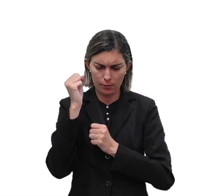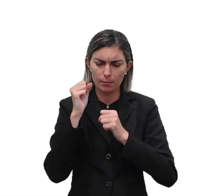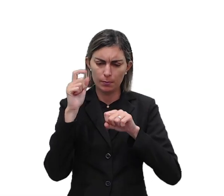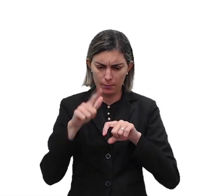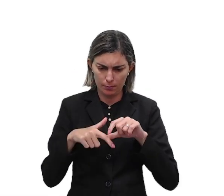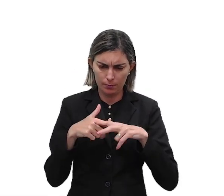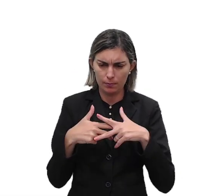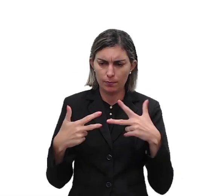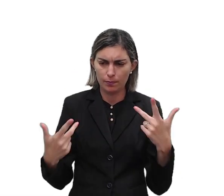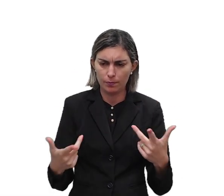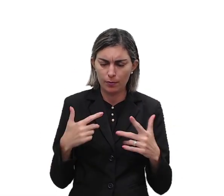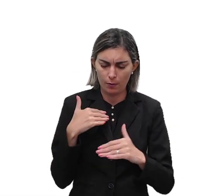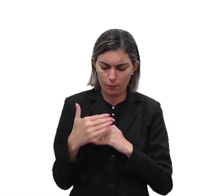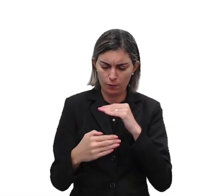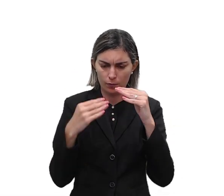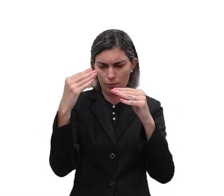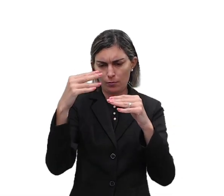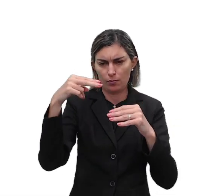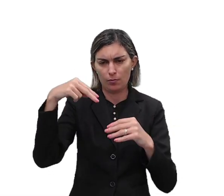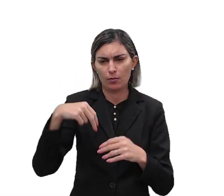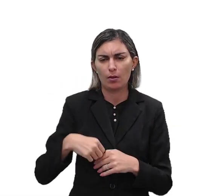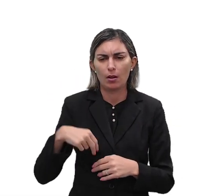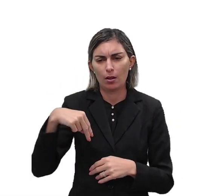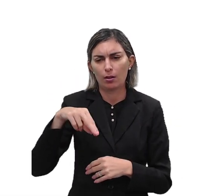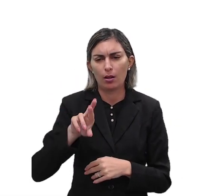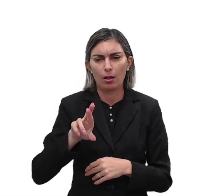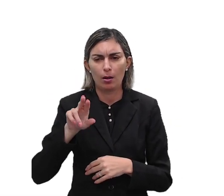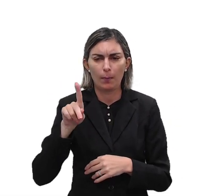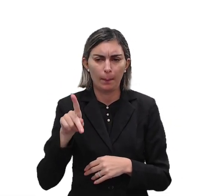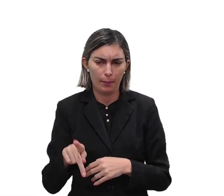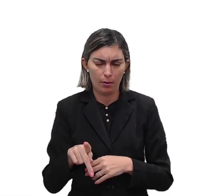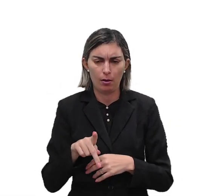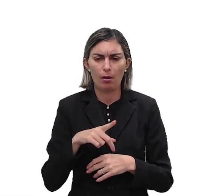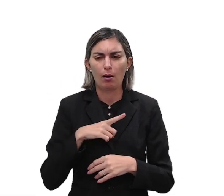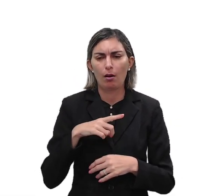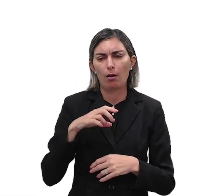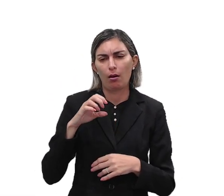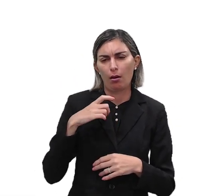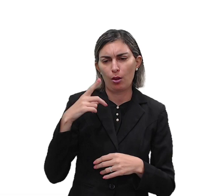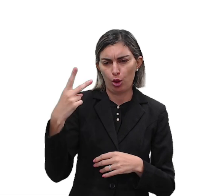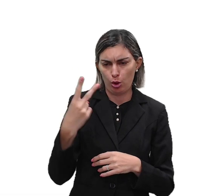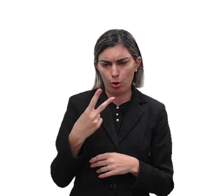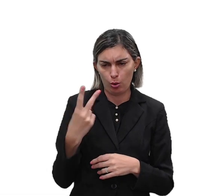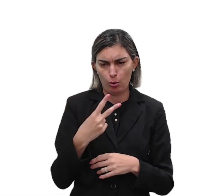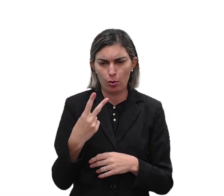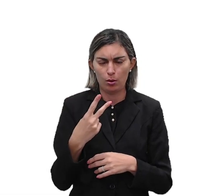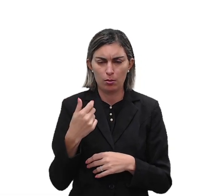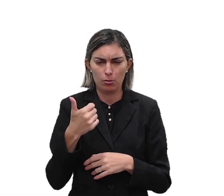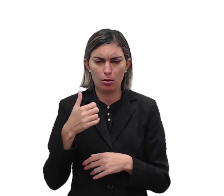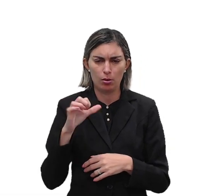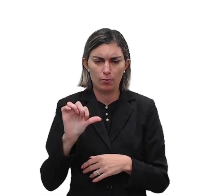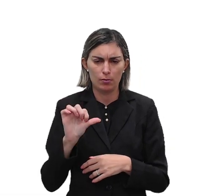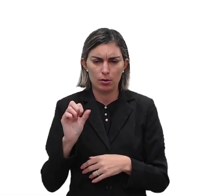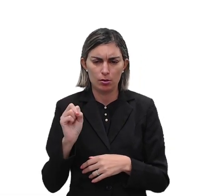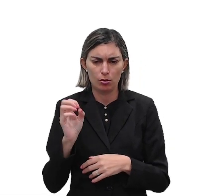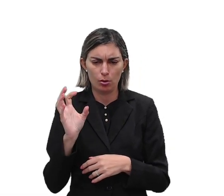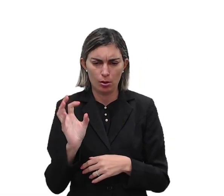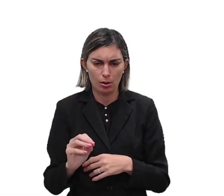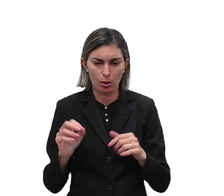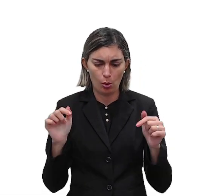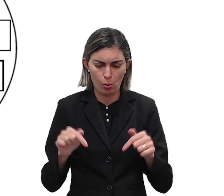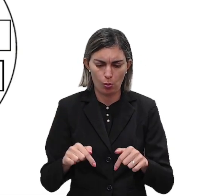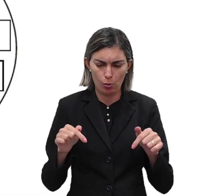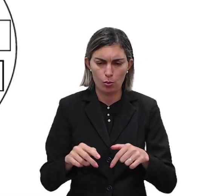materiais, evoluiu para o MRP na década de 70, evoluiu para o MRP2 na década de 80 e hoje